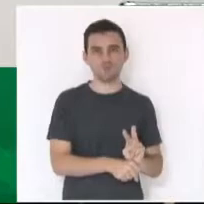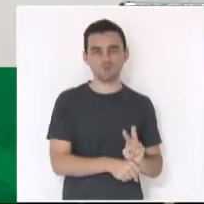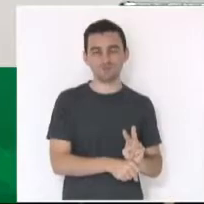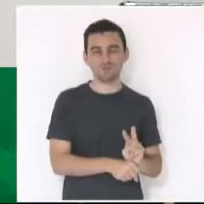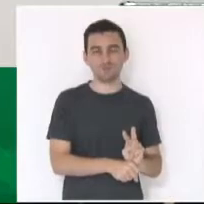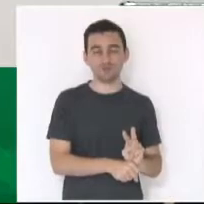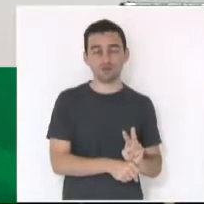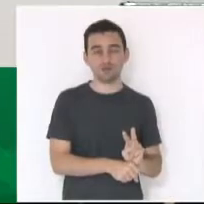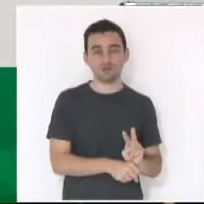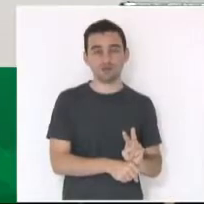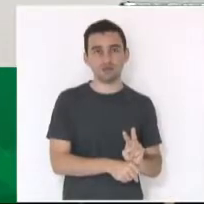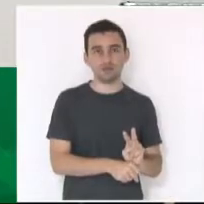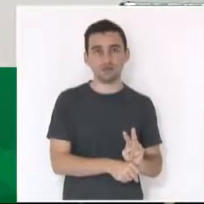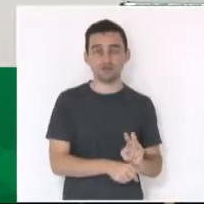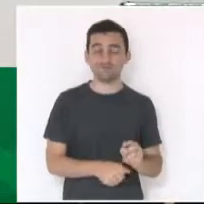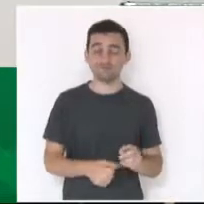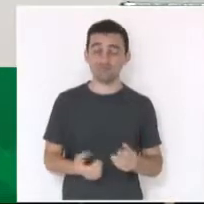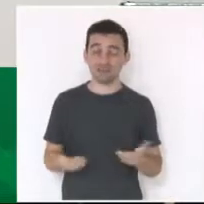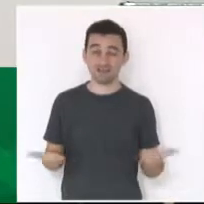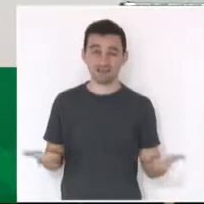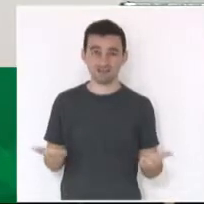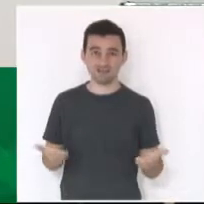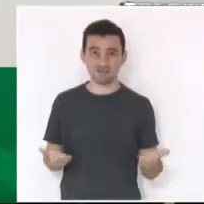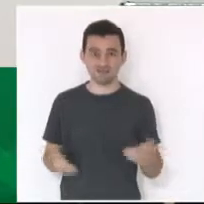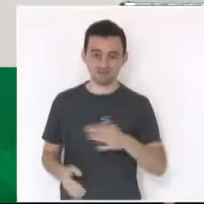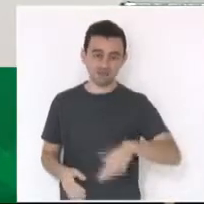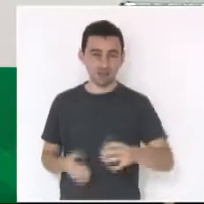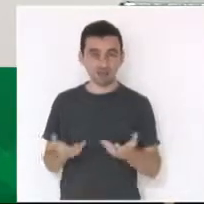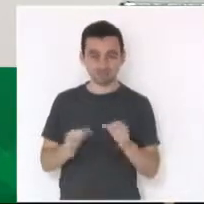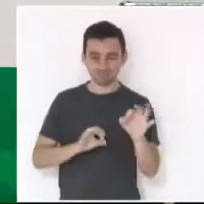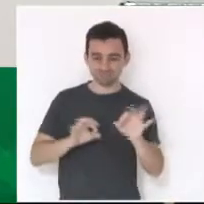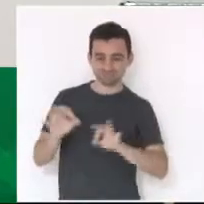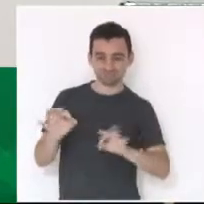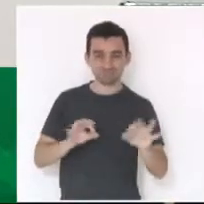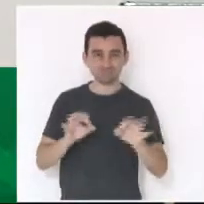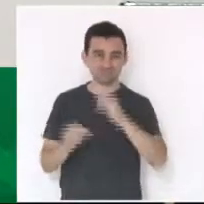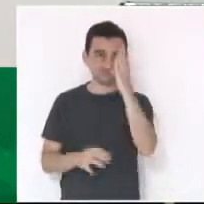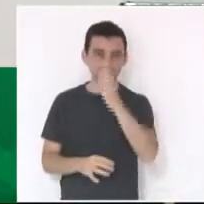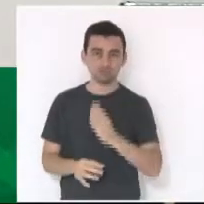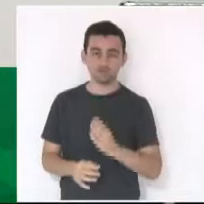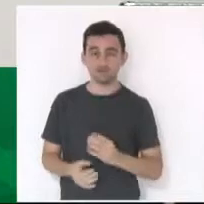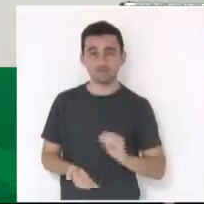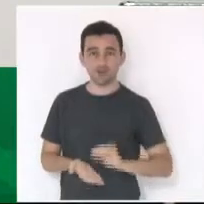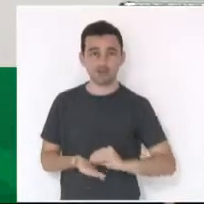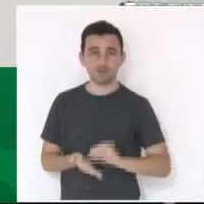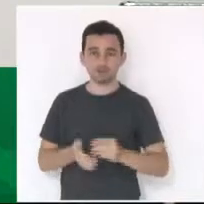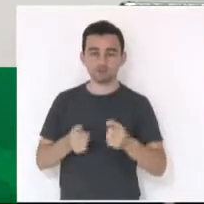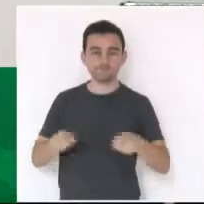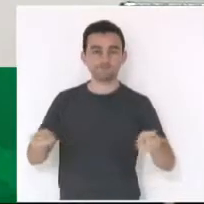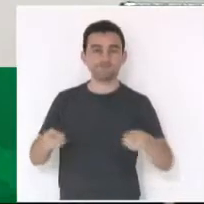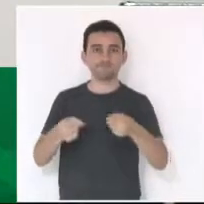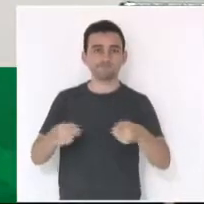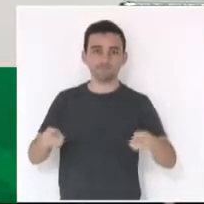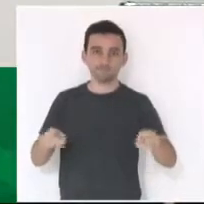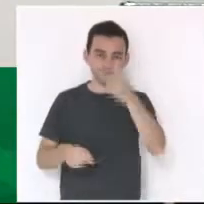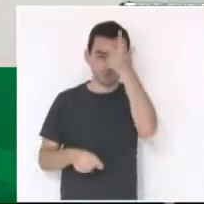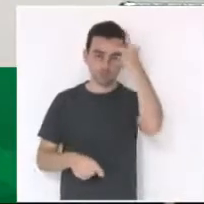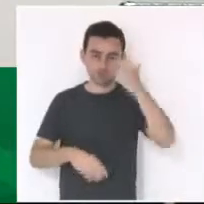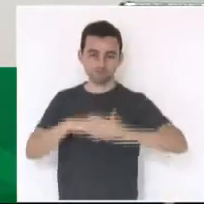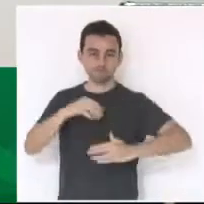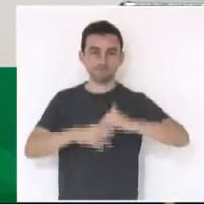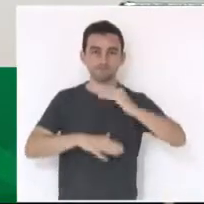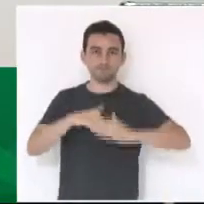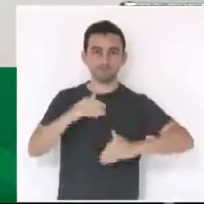A Busca Pela concertação Nacional requer uma boa orquestra eo Maestro Fábio